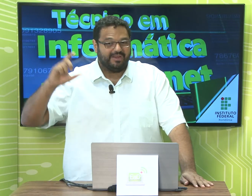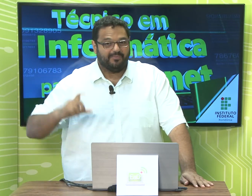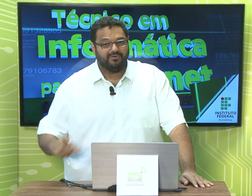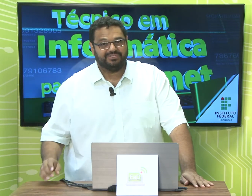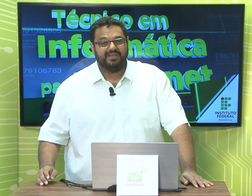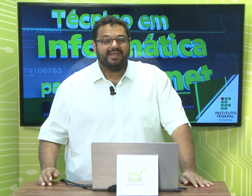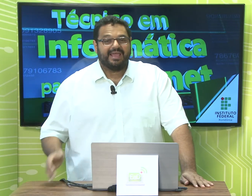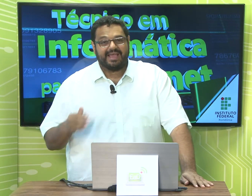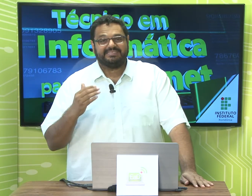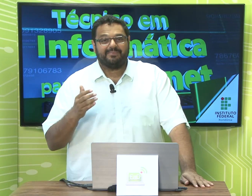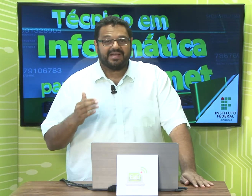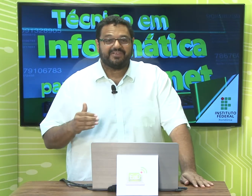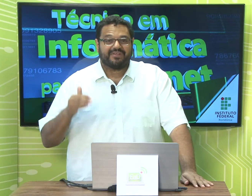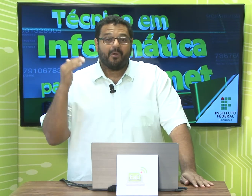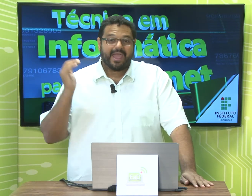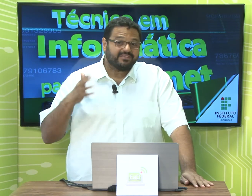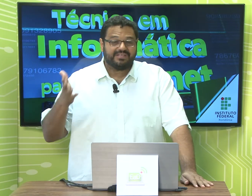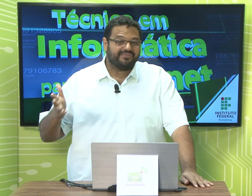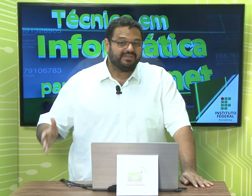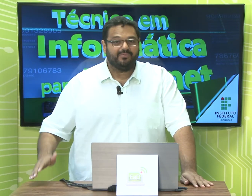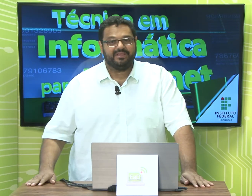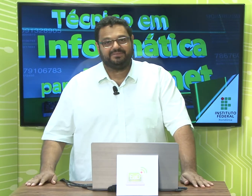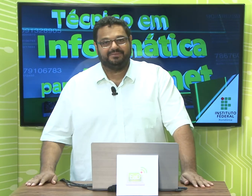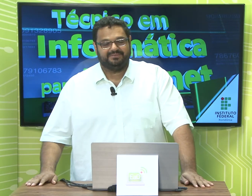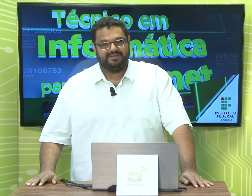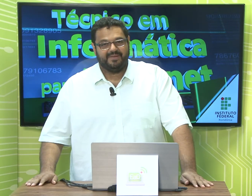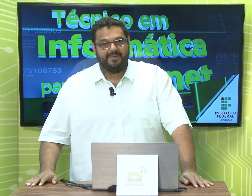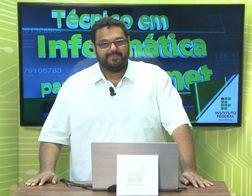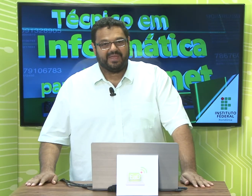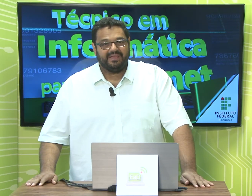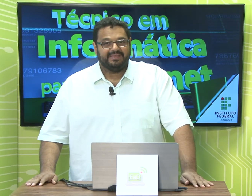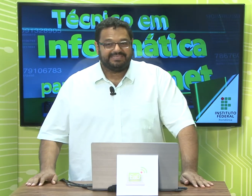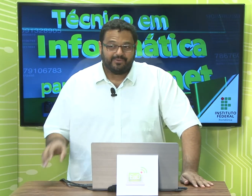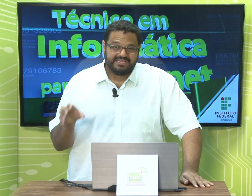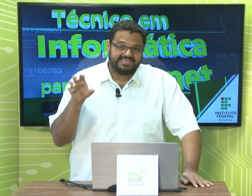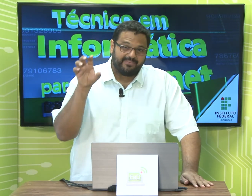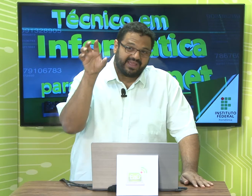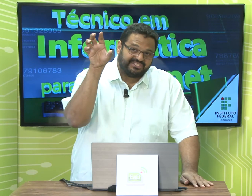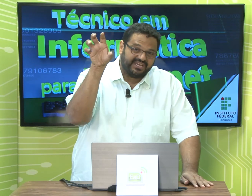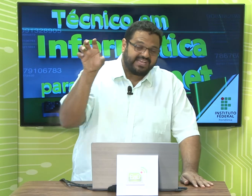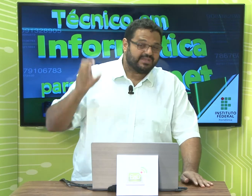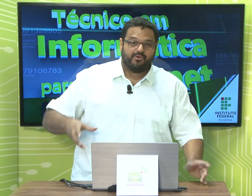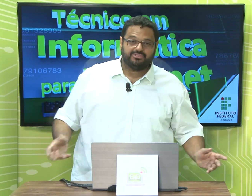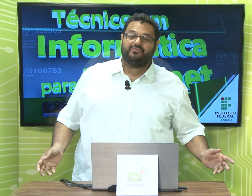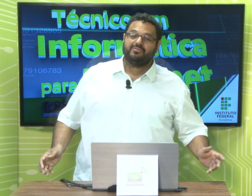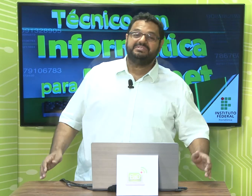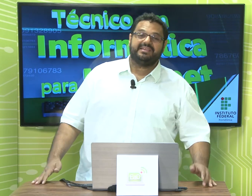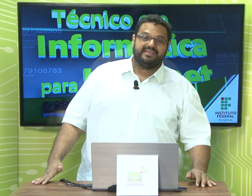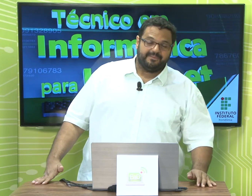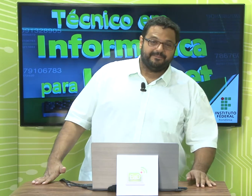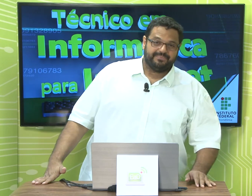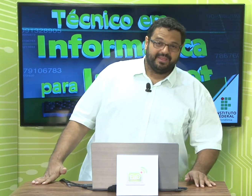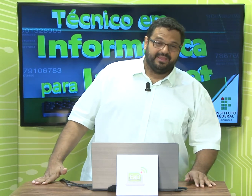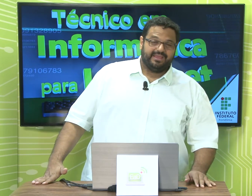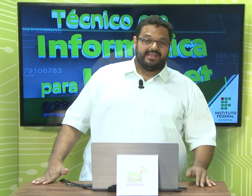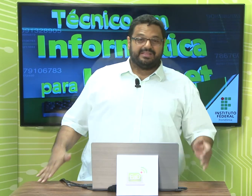coraçãozinho, com aquele emoji, essa imagem vai ficar o resto da vida com isso, né? Se eu quiser amanhã tirar esse emoji, eu não vou conseguir. Então não